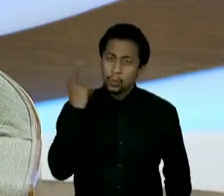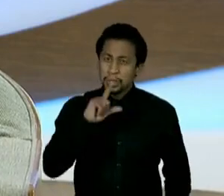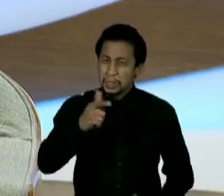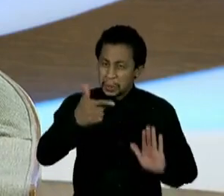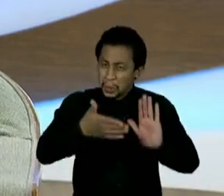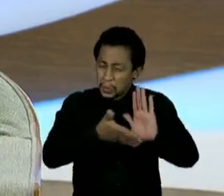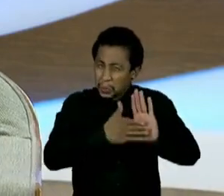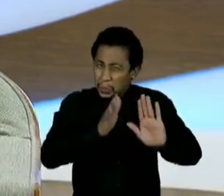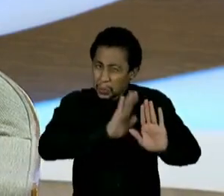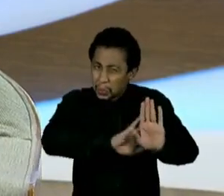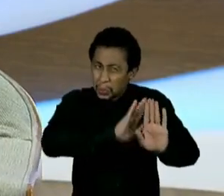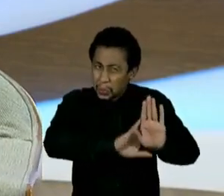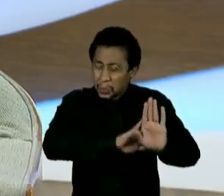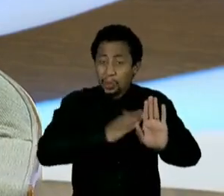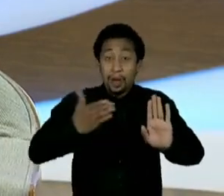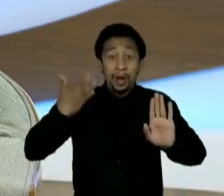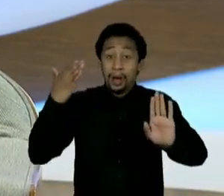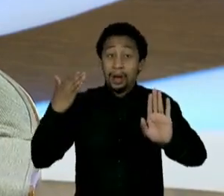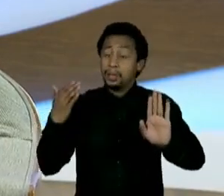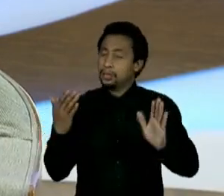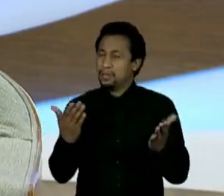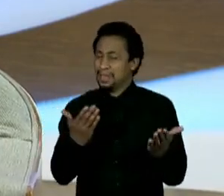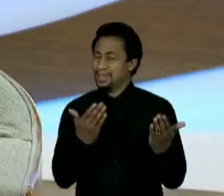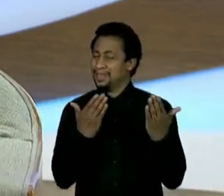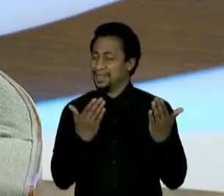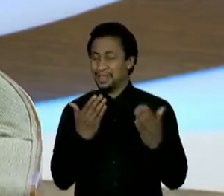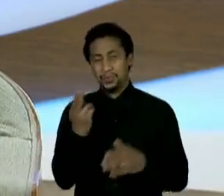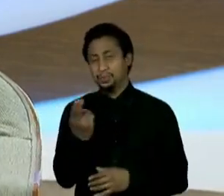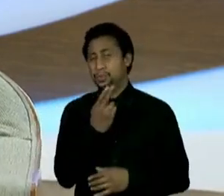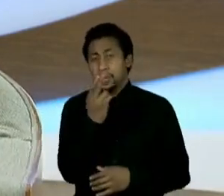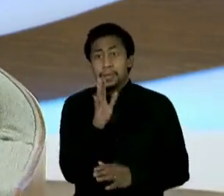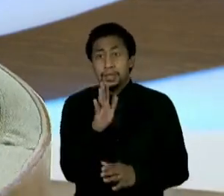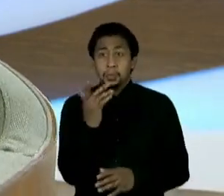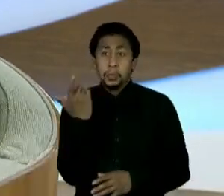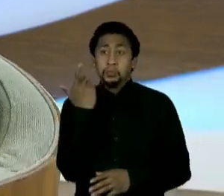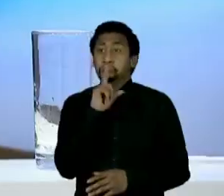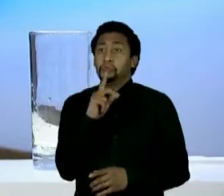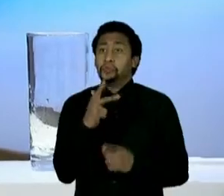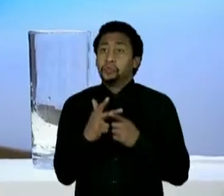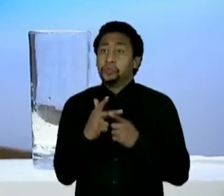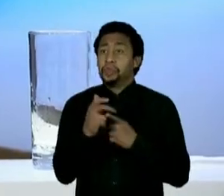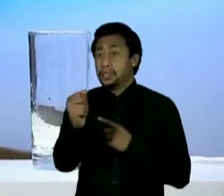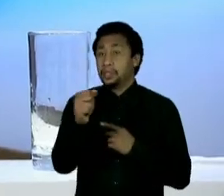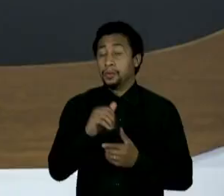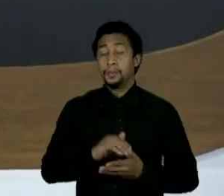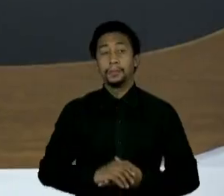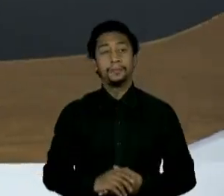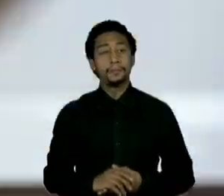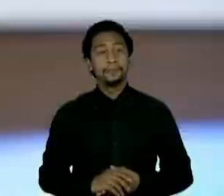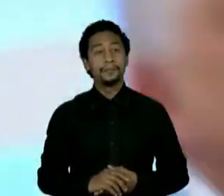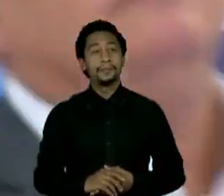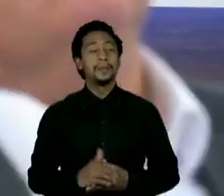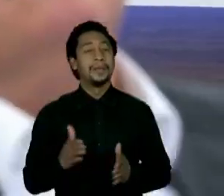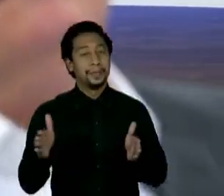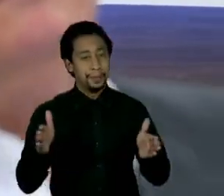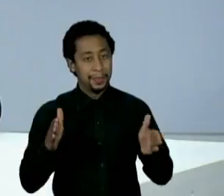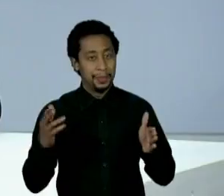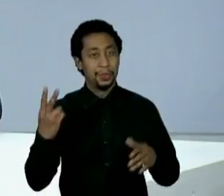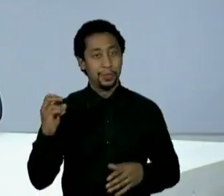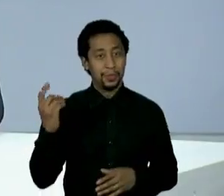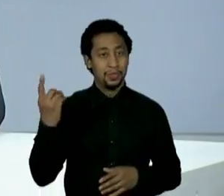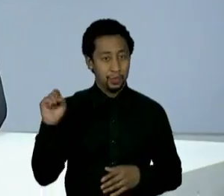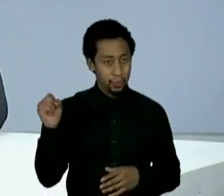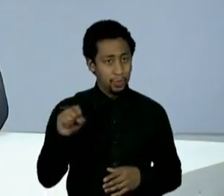que disputaria a eleição eu diria que era pouco provável ele foi e caiu mas o senhor não poderia ter sido mais enfático na época de em